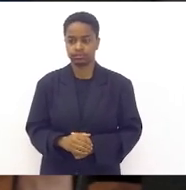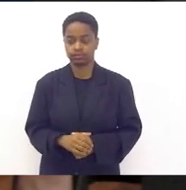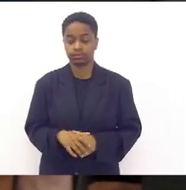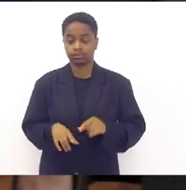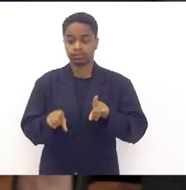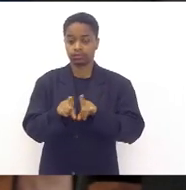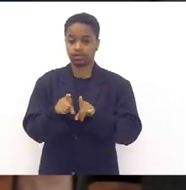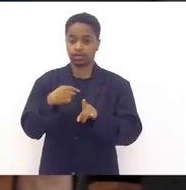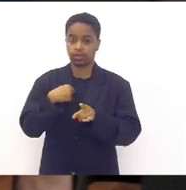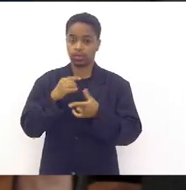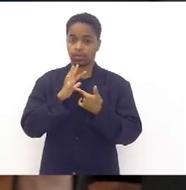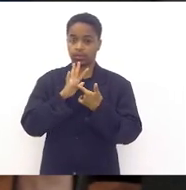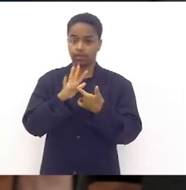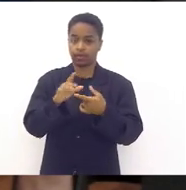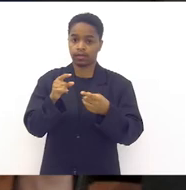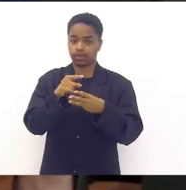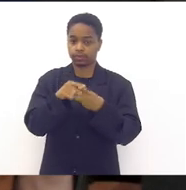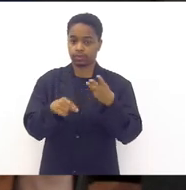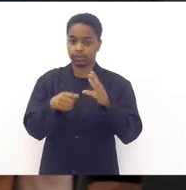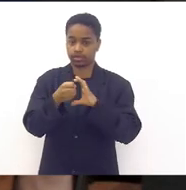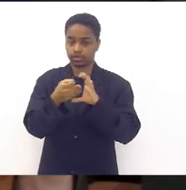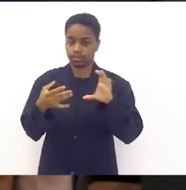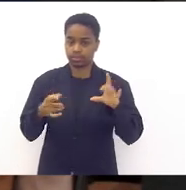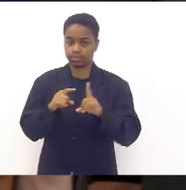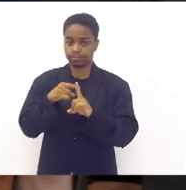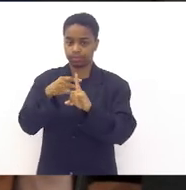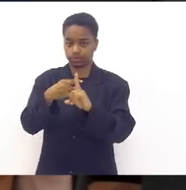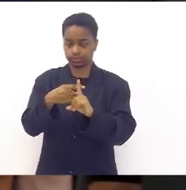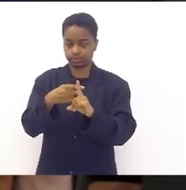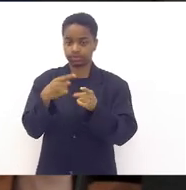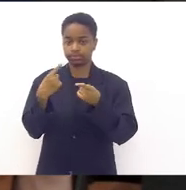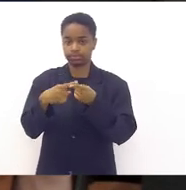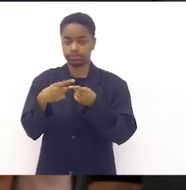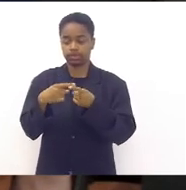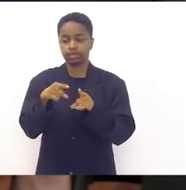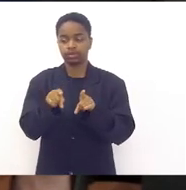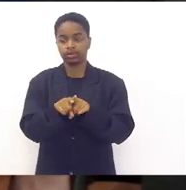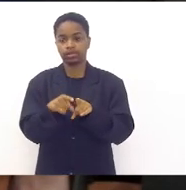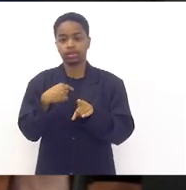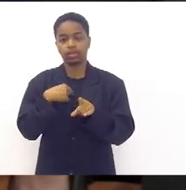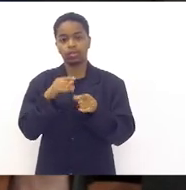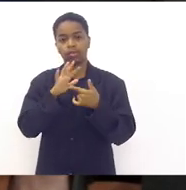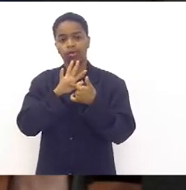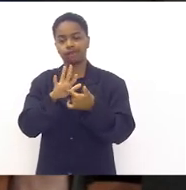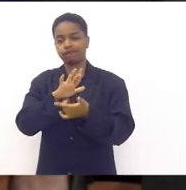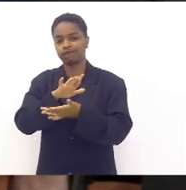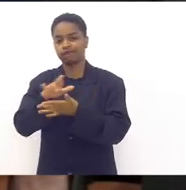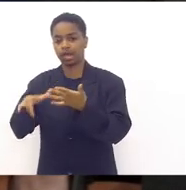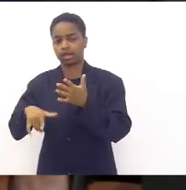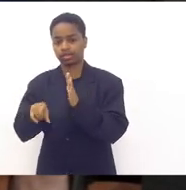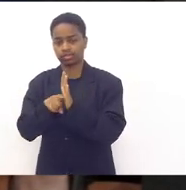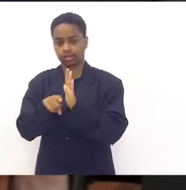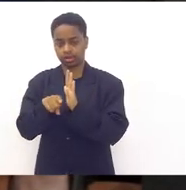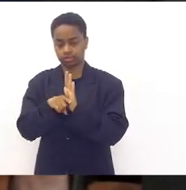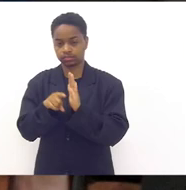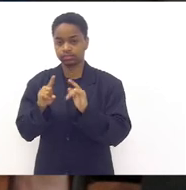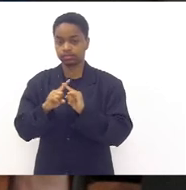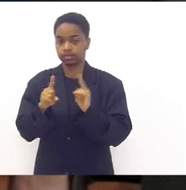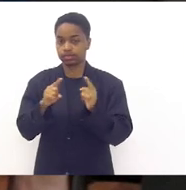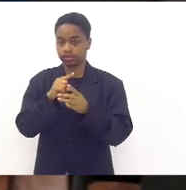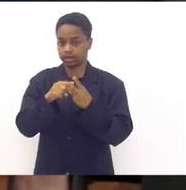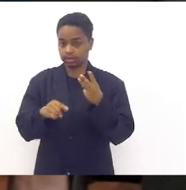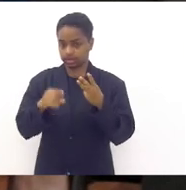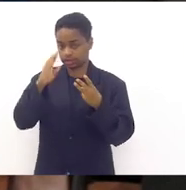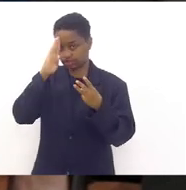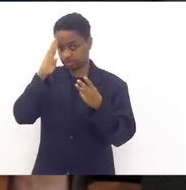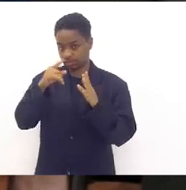três aspectos positivos, né? Visto que eu também assinalo muitos negativos. Mas os três